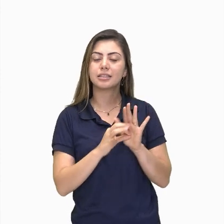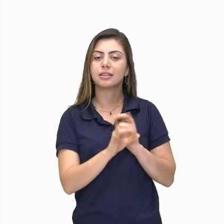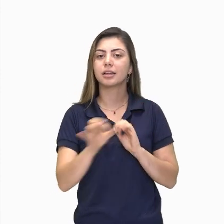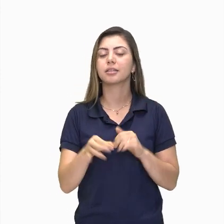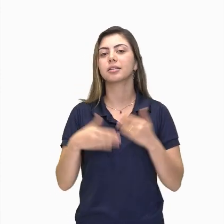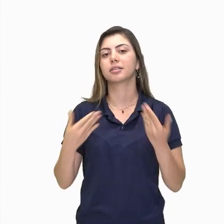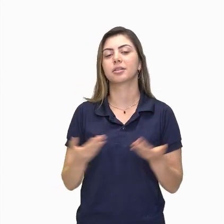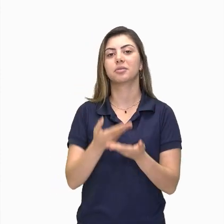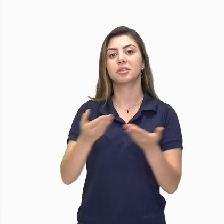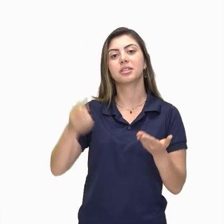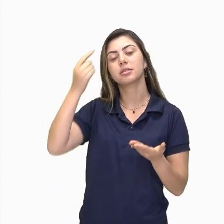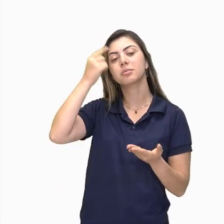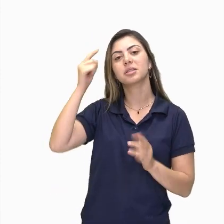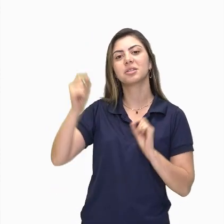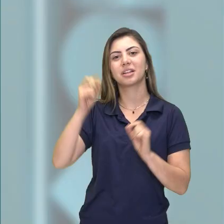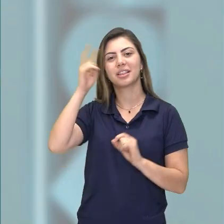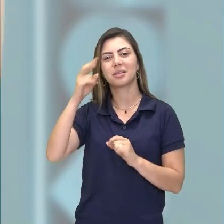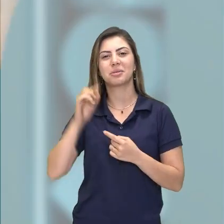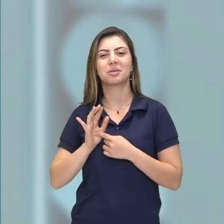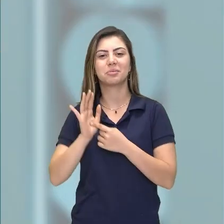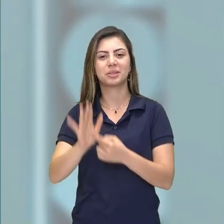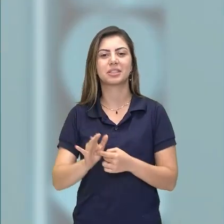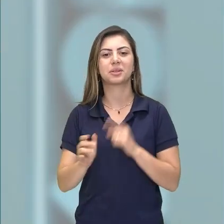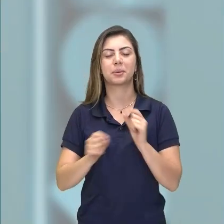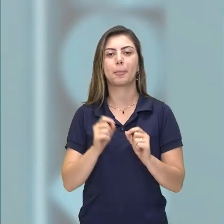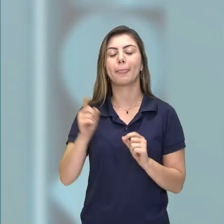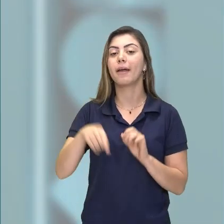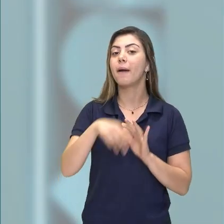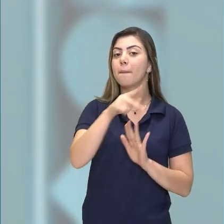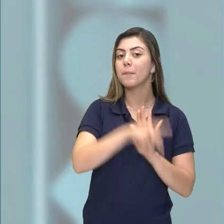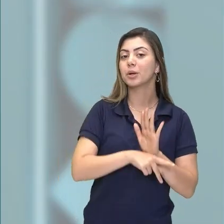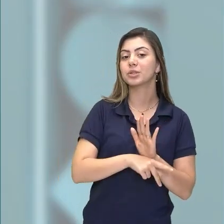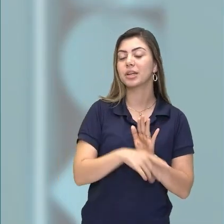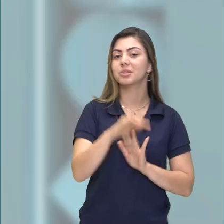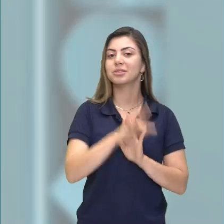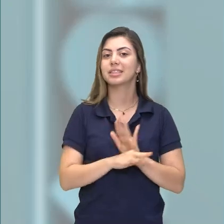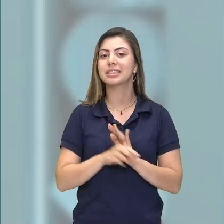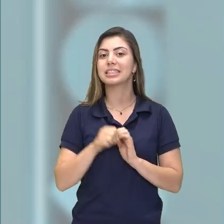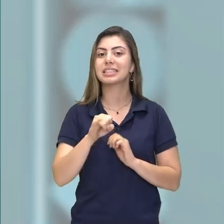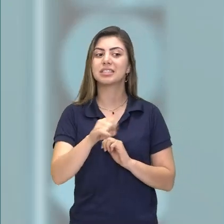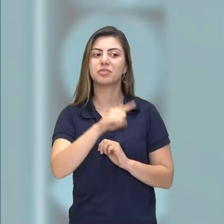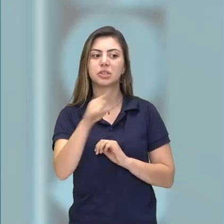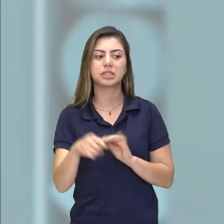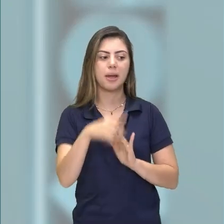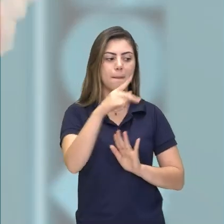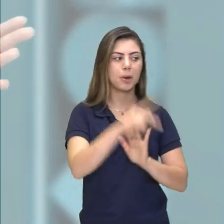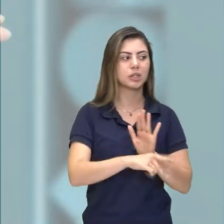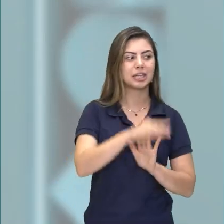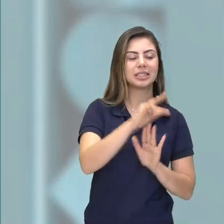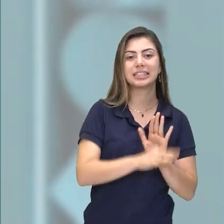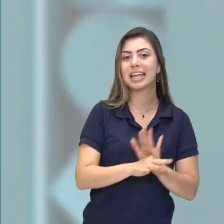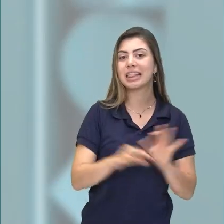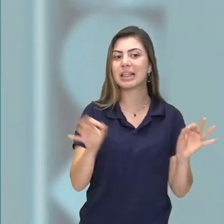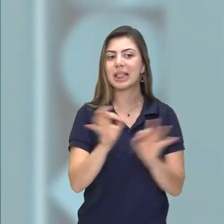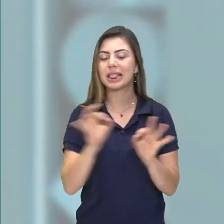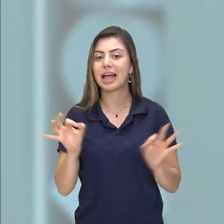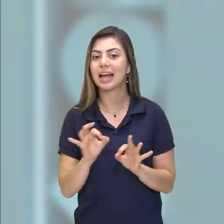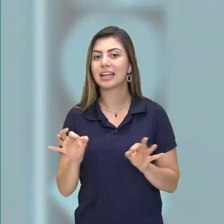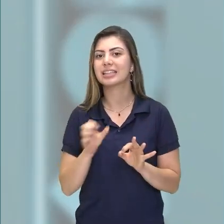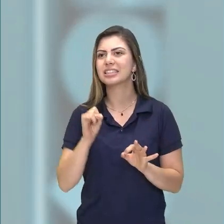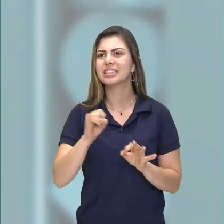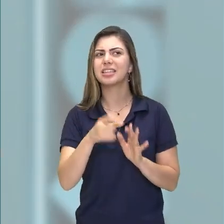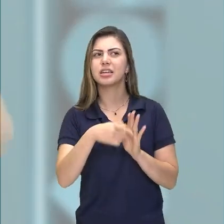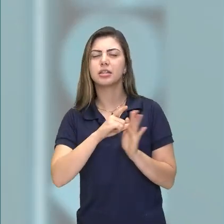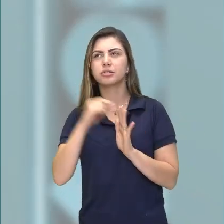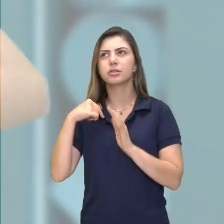naquela questão que eu mostrei há pouco, a questão do projeto de texto, porque se você não projeta o seu texto, se você não pensa, se você